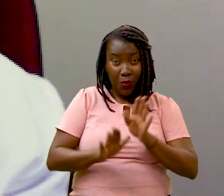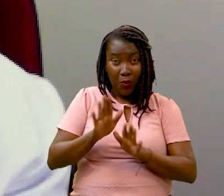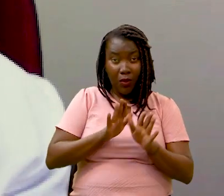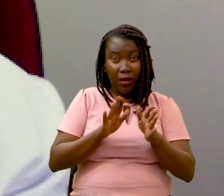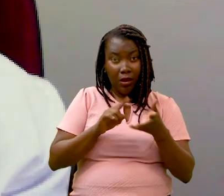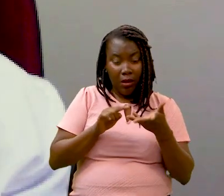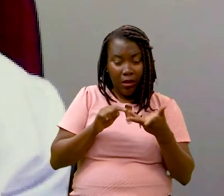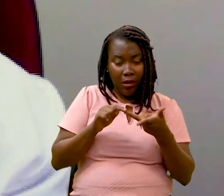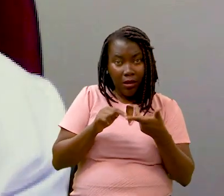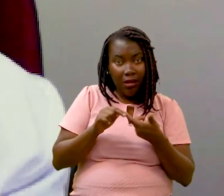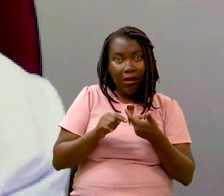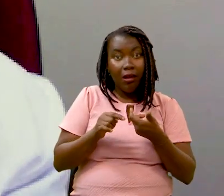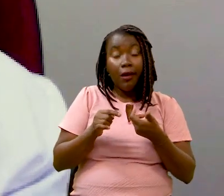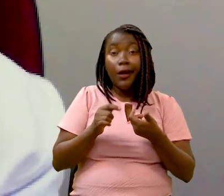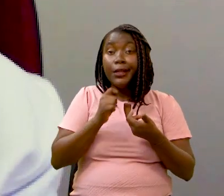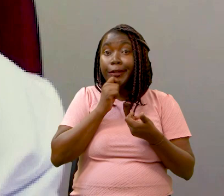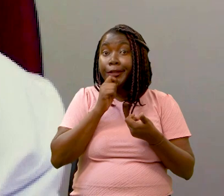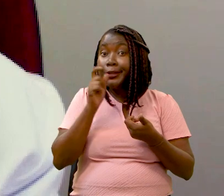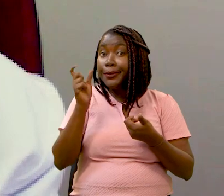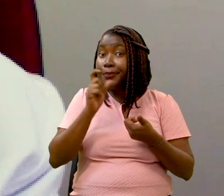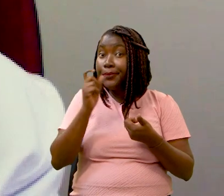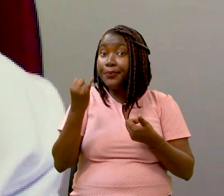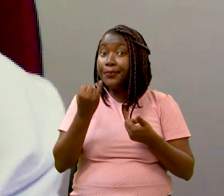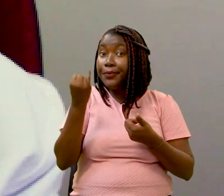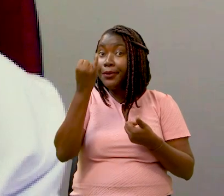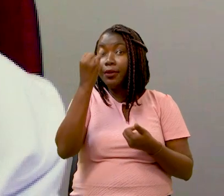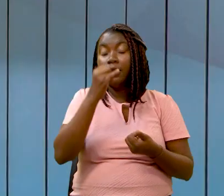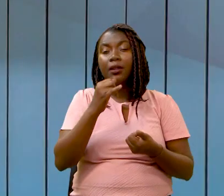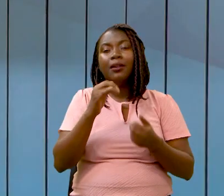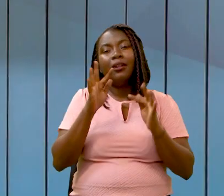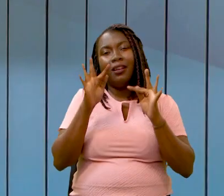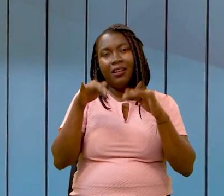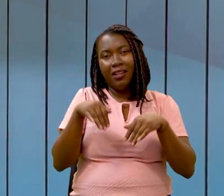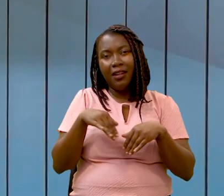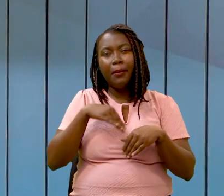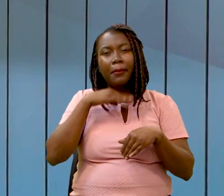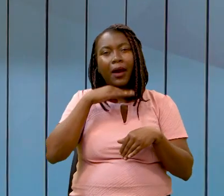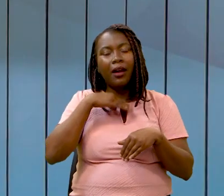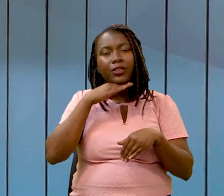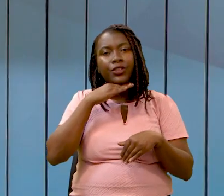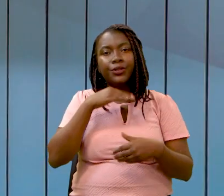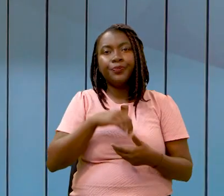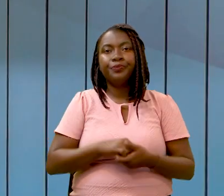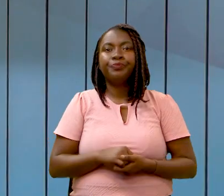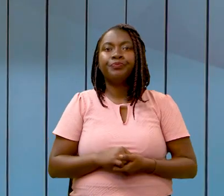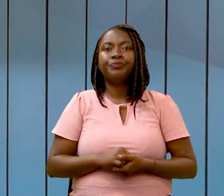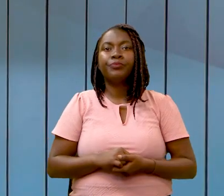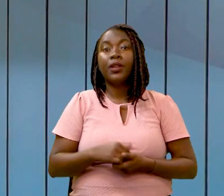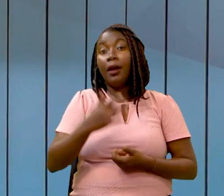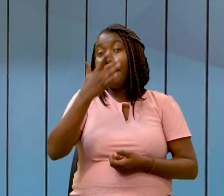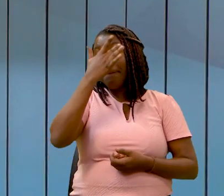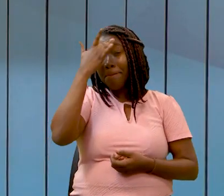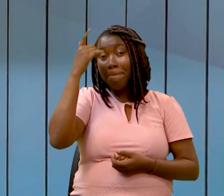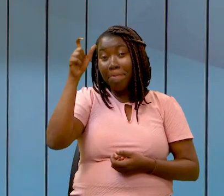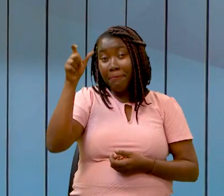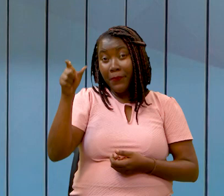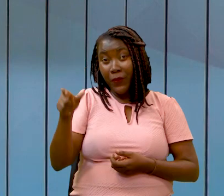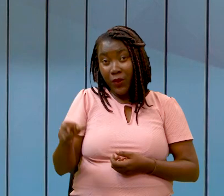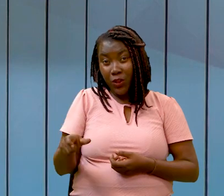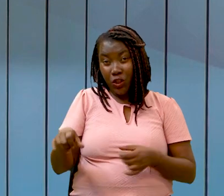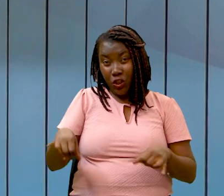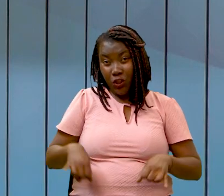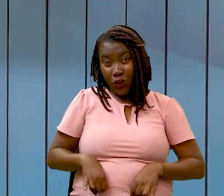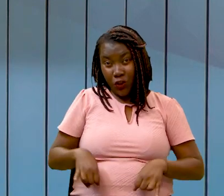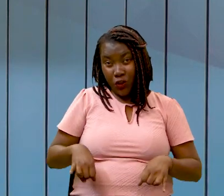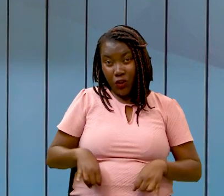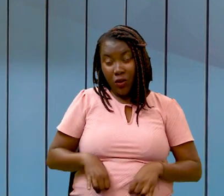cuidados gerais, sem medicação, são importantíssimos. Dr. Rubens, para a gente encerrar aqui o nosso bate-papo, as